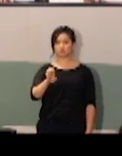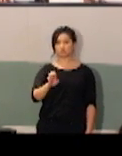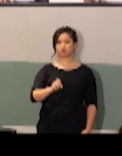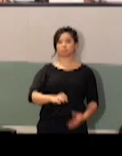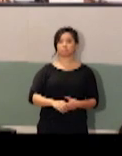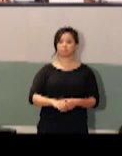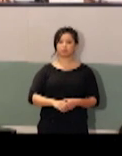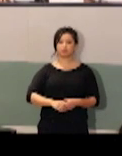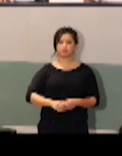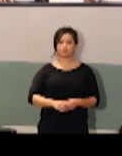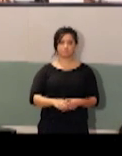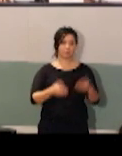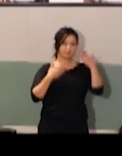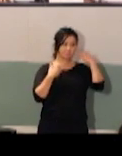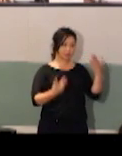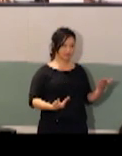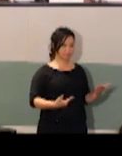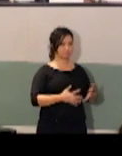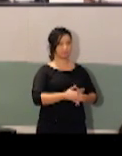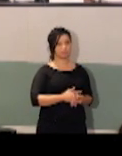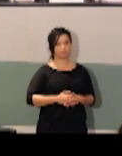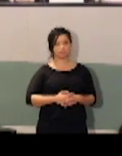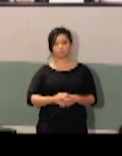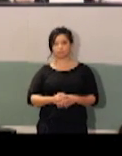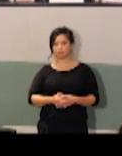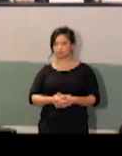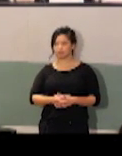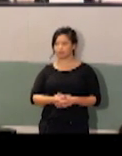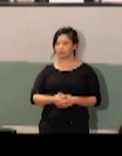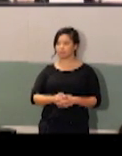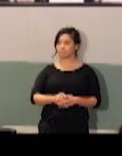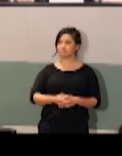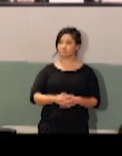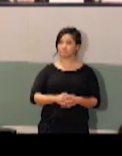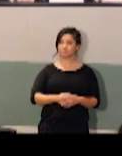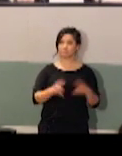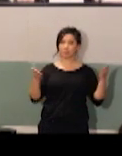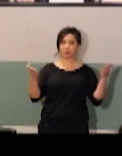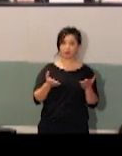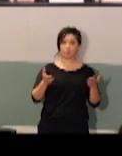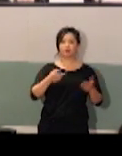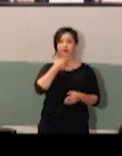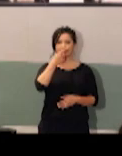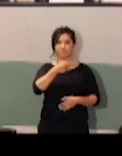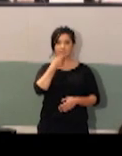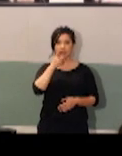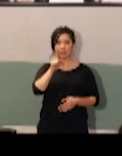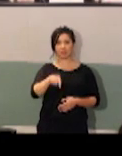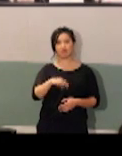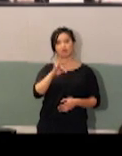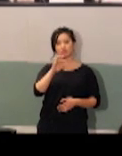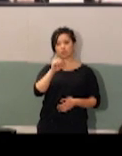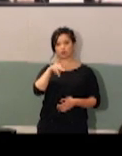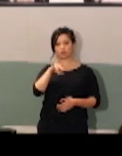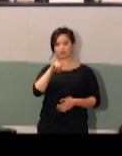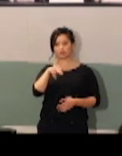candidato. O próximo candidato a comentar o assunto é o senhor Toninho do